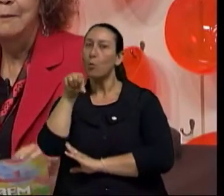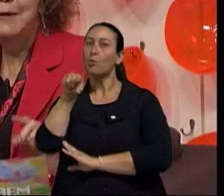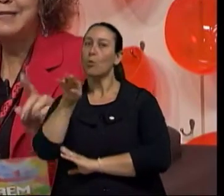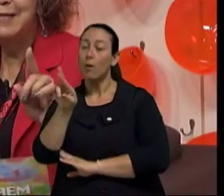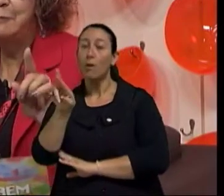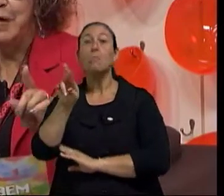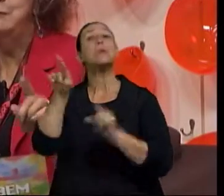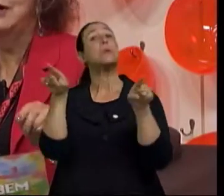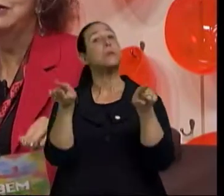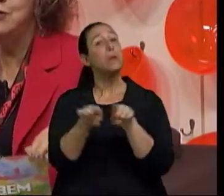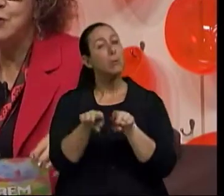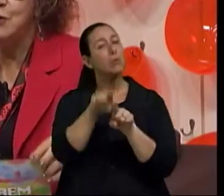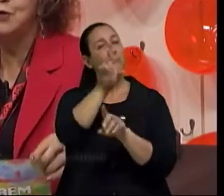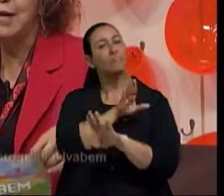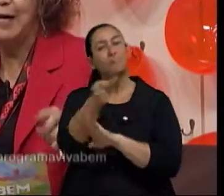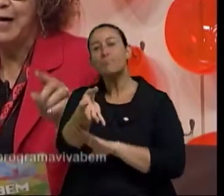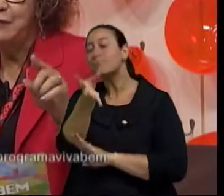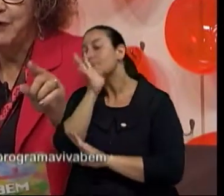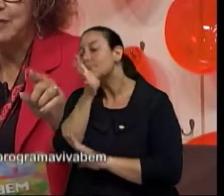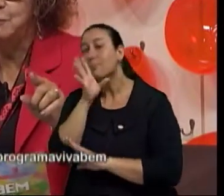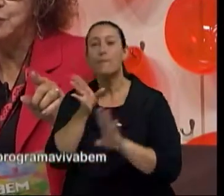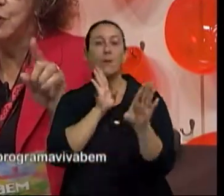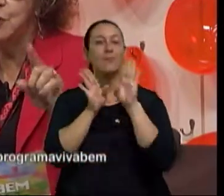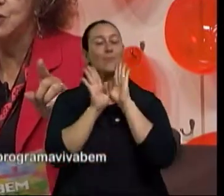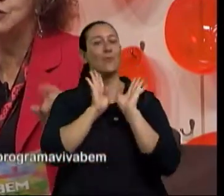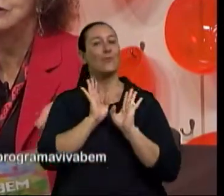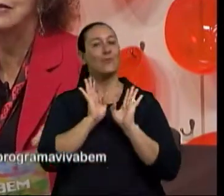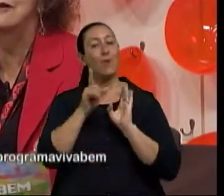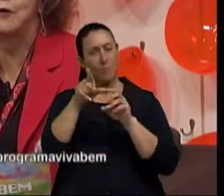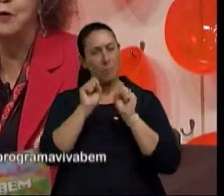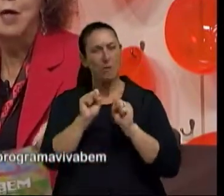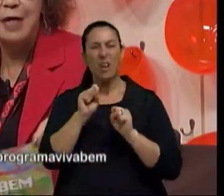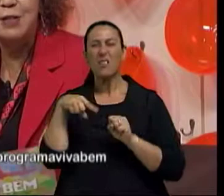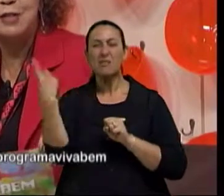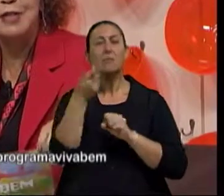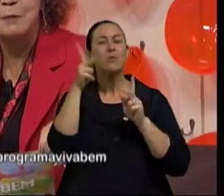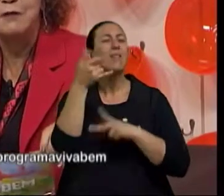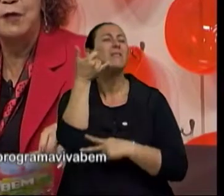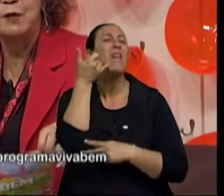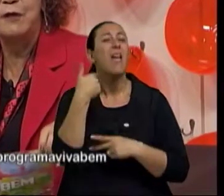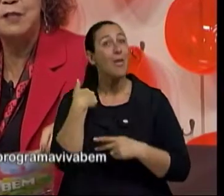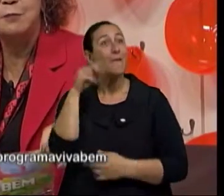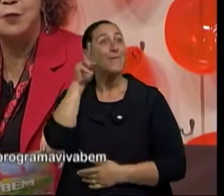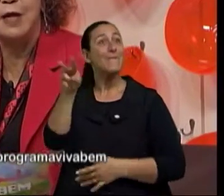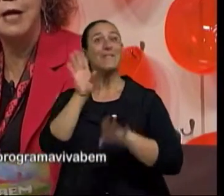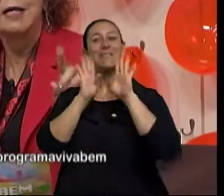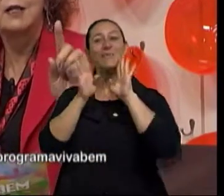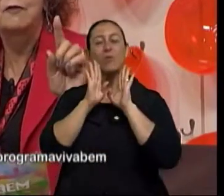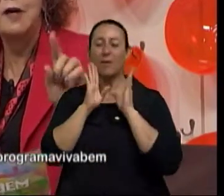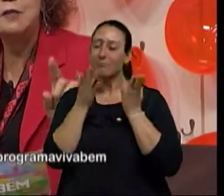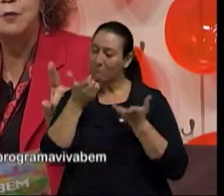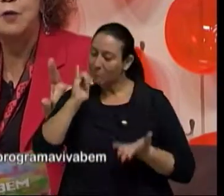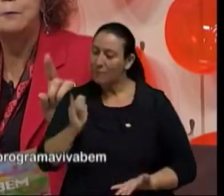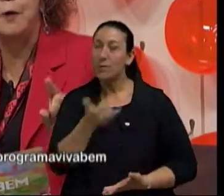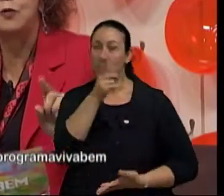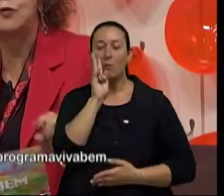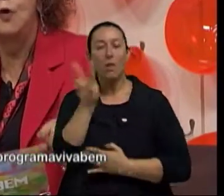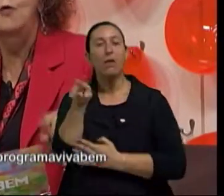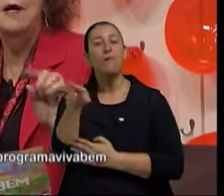vivabem@tve.com.br. Mas também pode nos encontrar lá no Facebook. Eu gosto quando me telefonam e dizem que me viram no Facebook, né? Então,